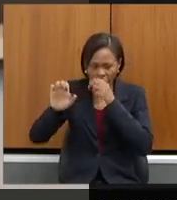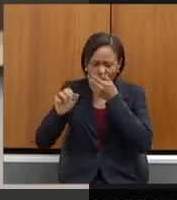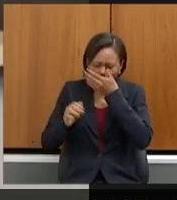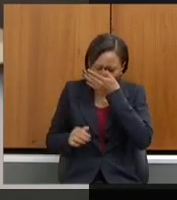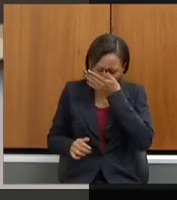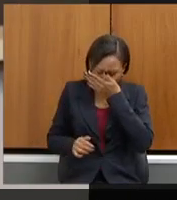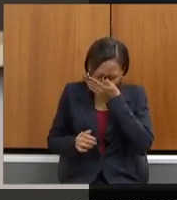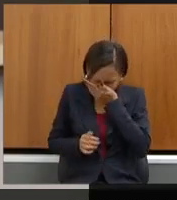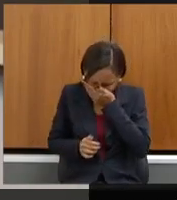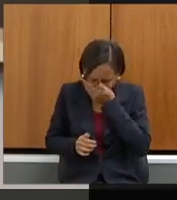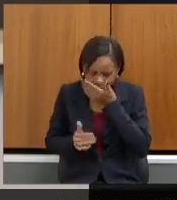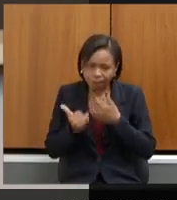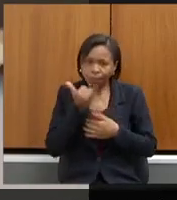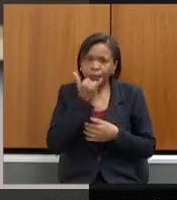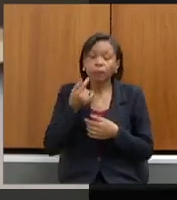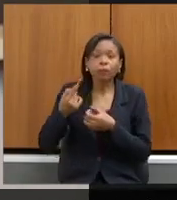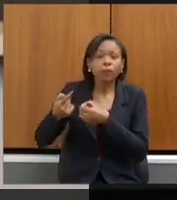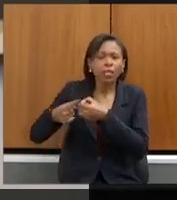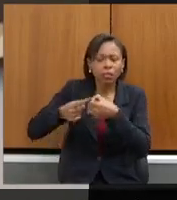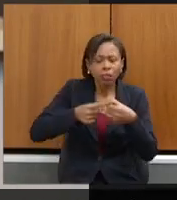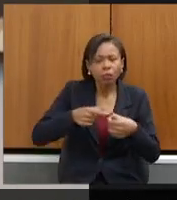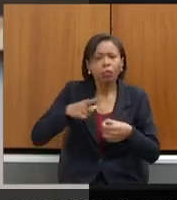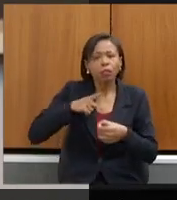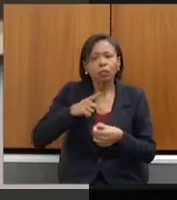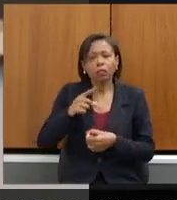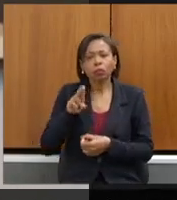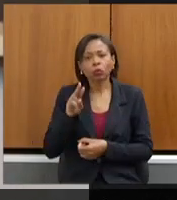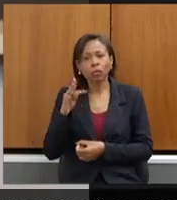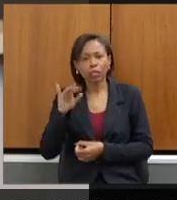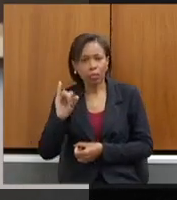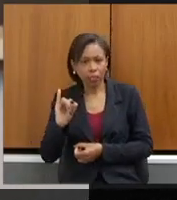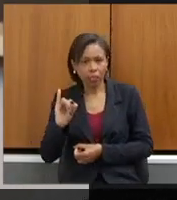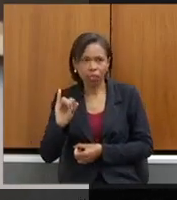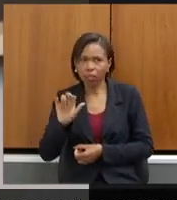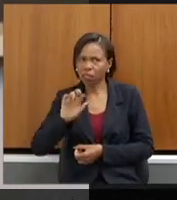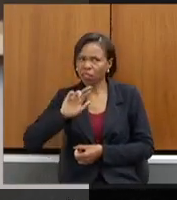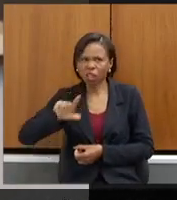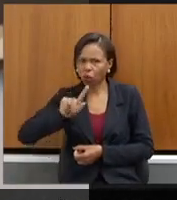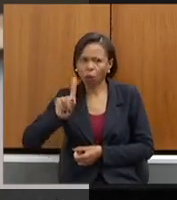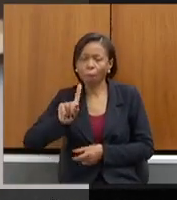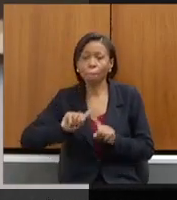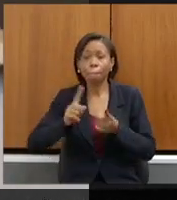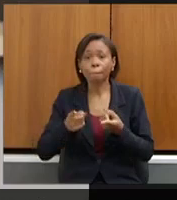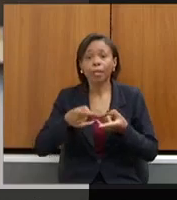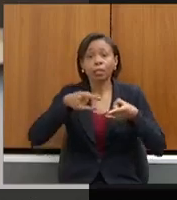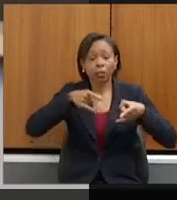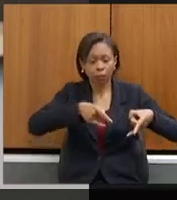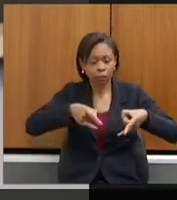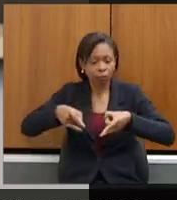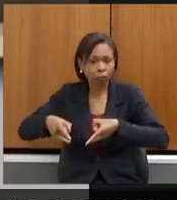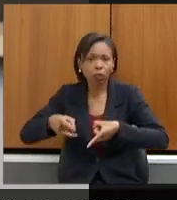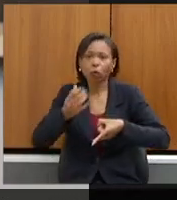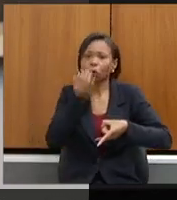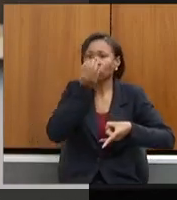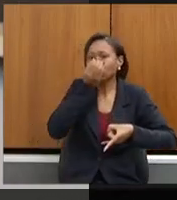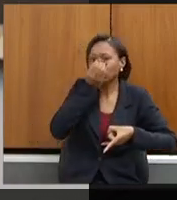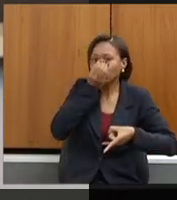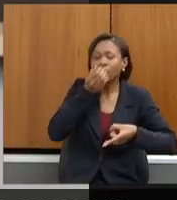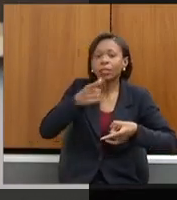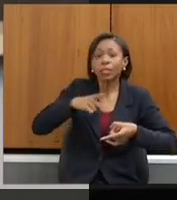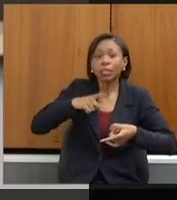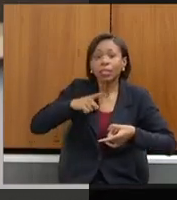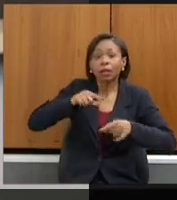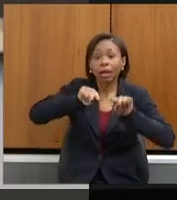tem não odeia mas tem leitos com respiradores e tem uma sala de